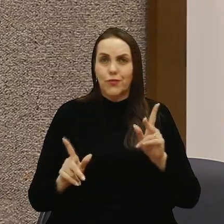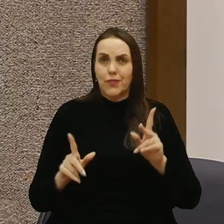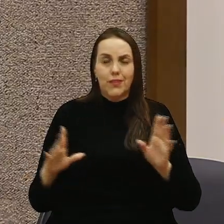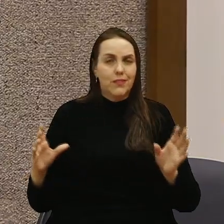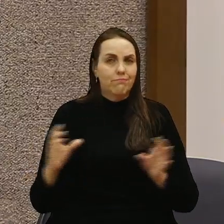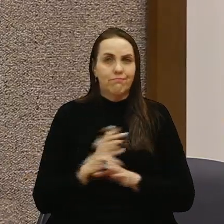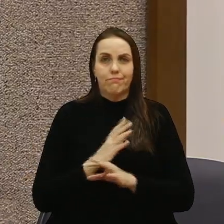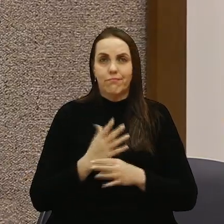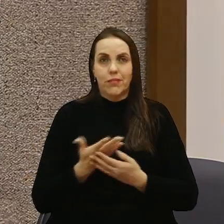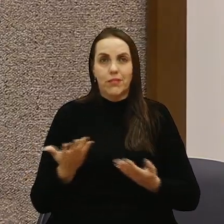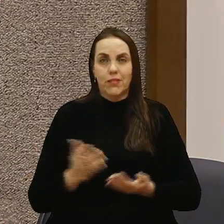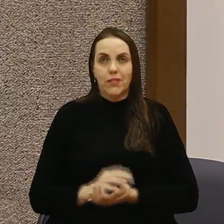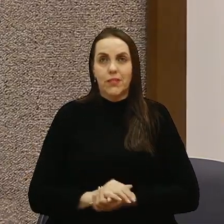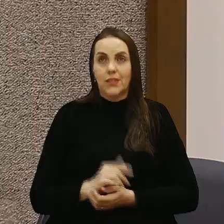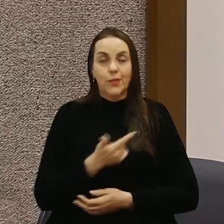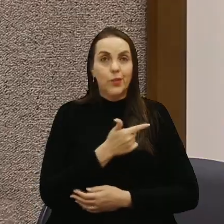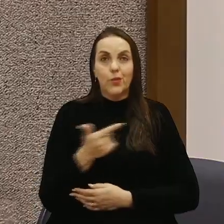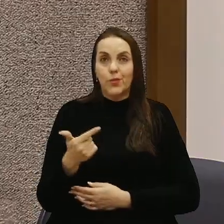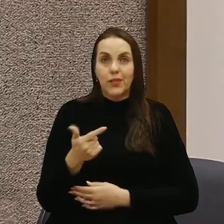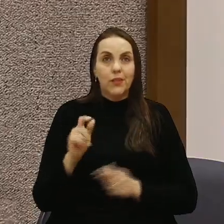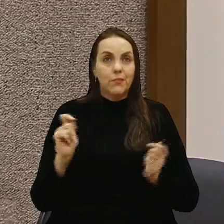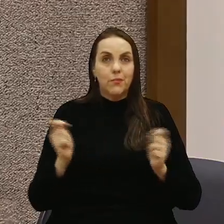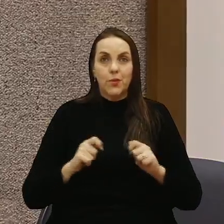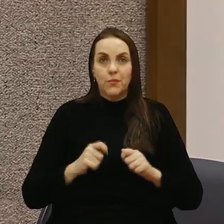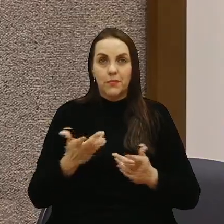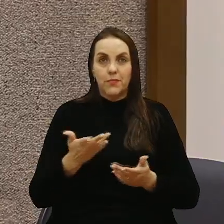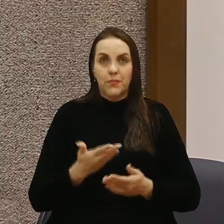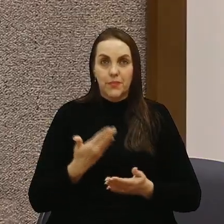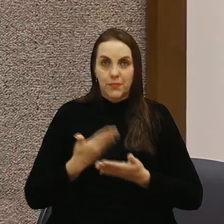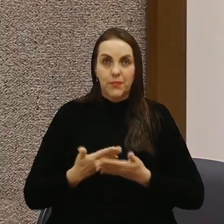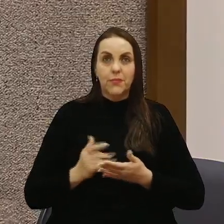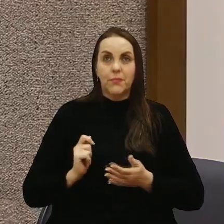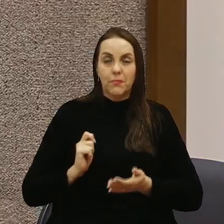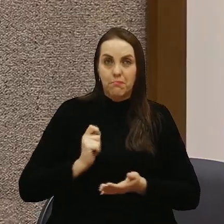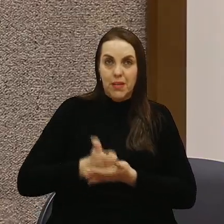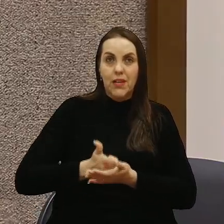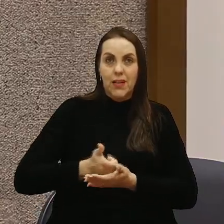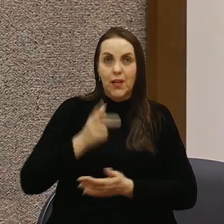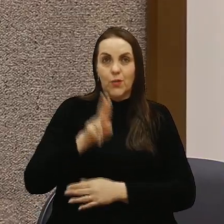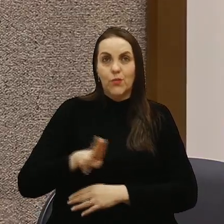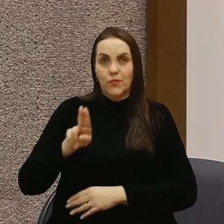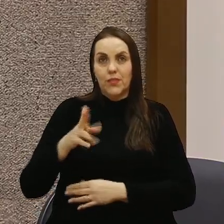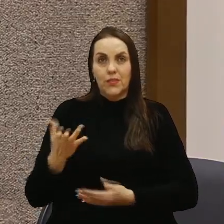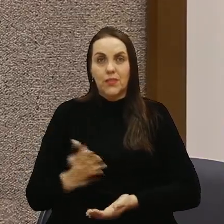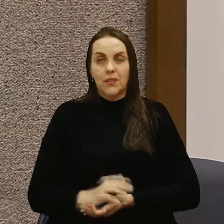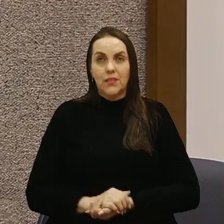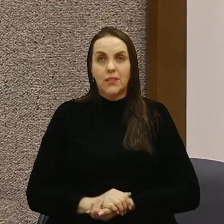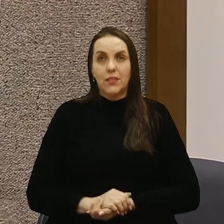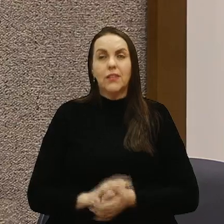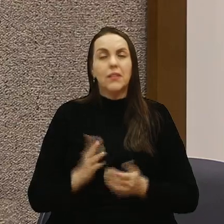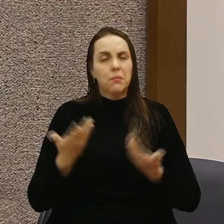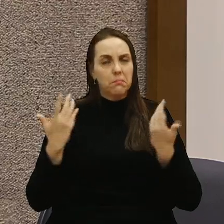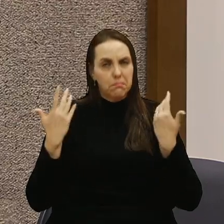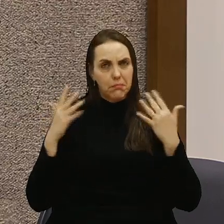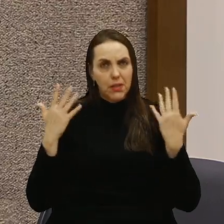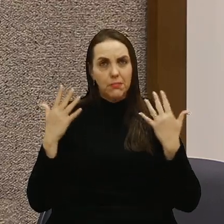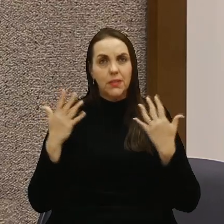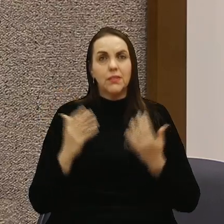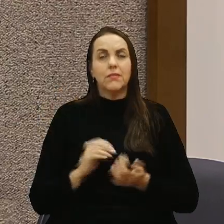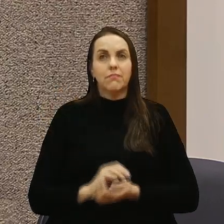grande para os que não têm condições de pagar uma universidade. Então,